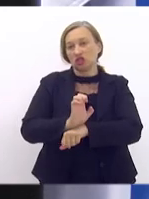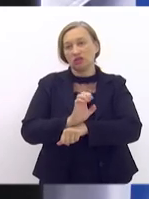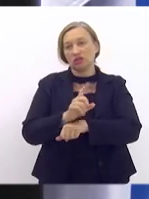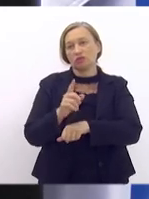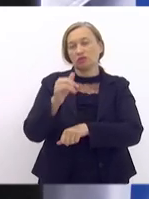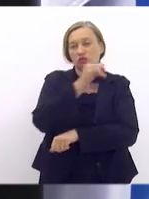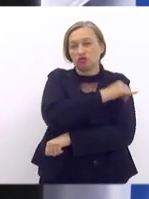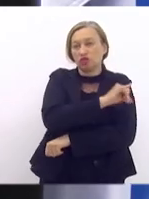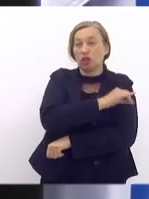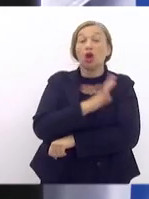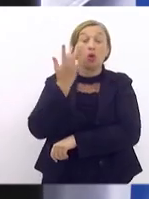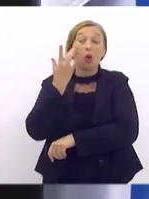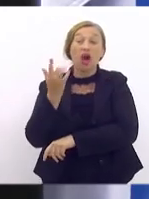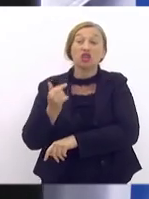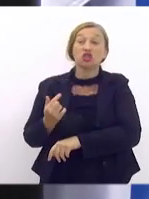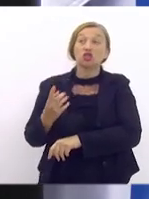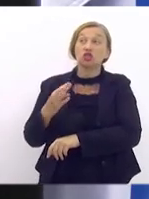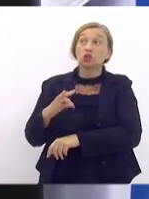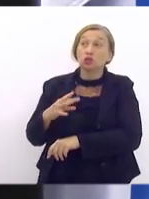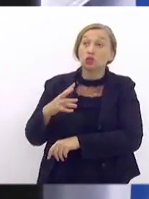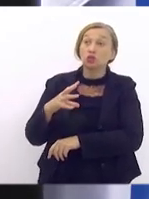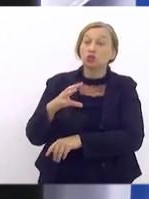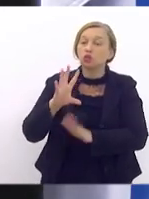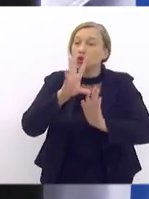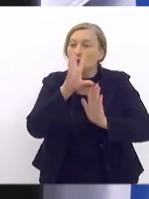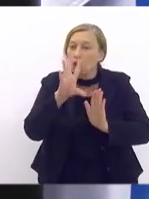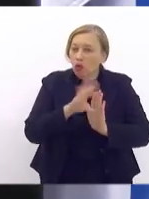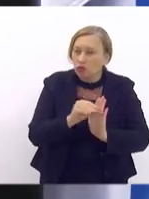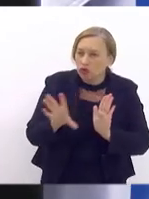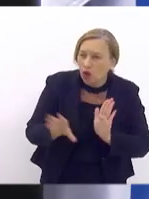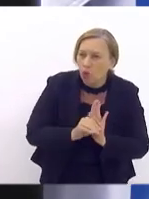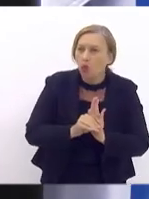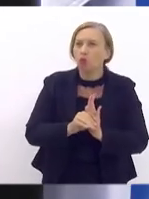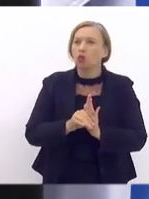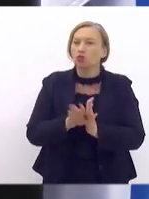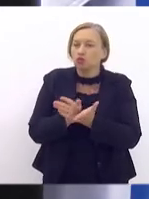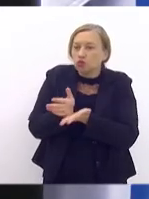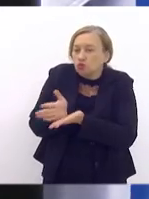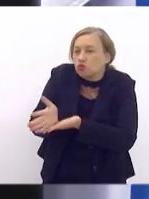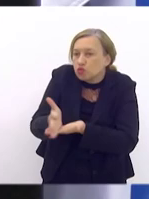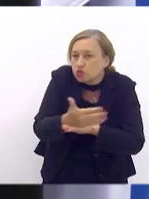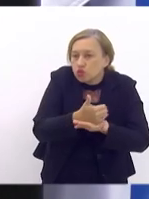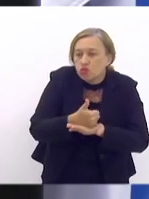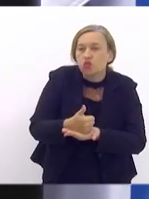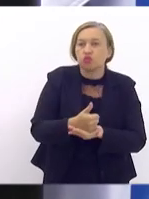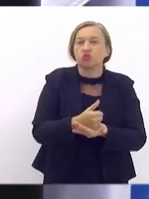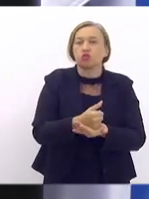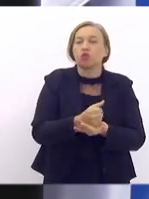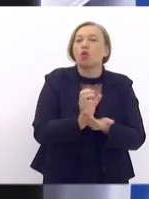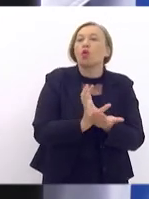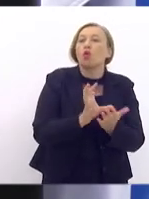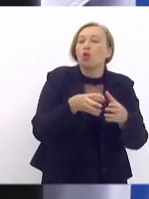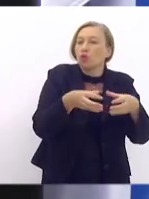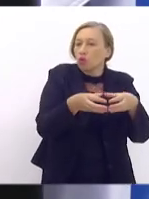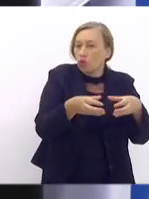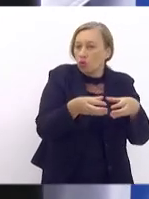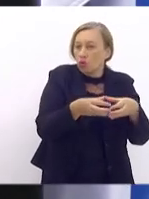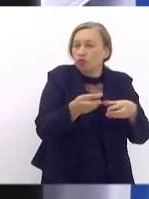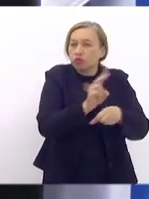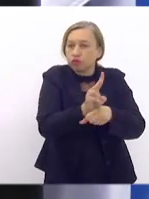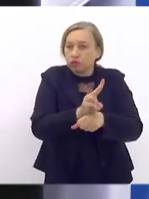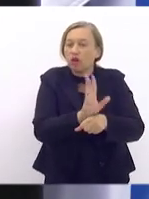Janeiro. E acho que com aquilo que já, de conteúdo que o Observatório já tem acumulado, eu acho que com